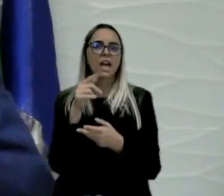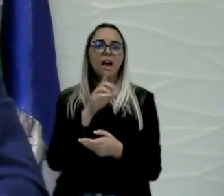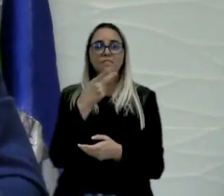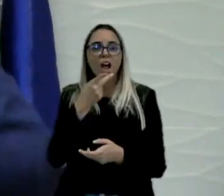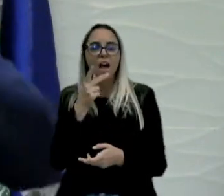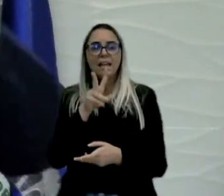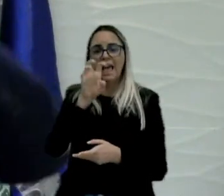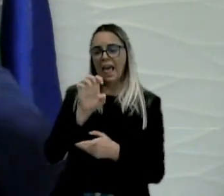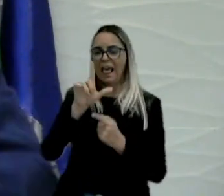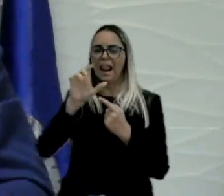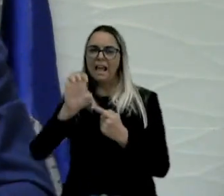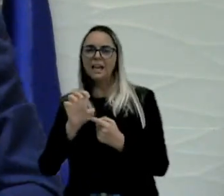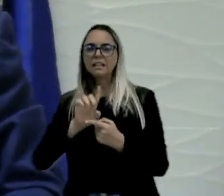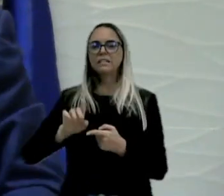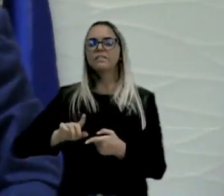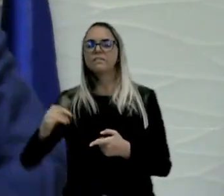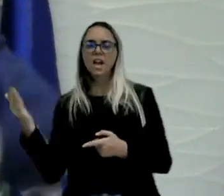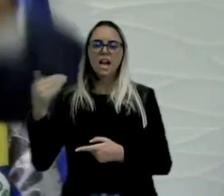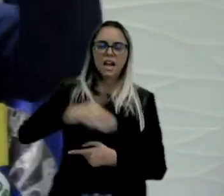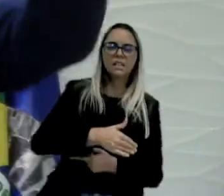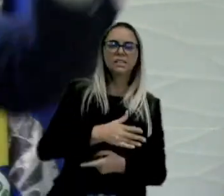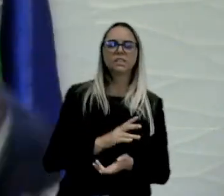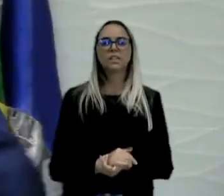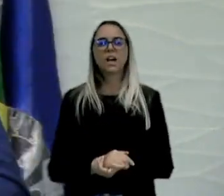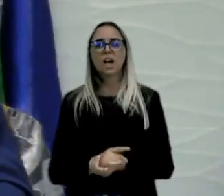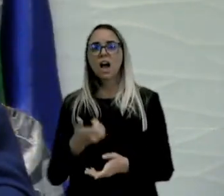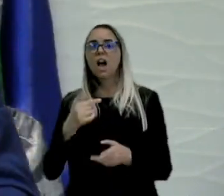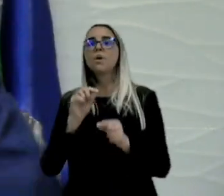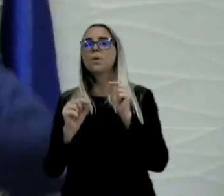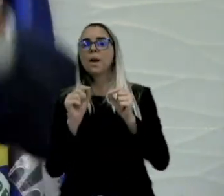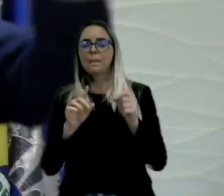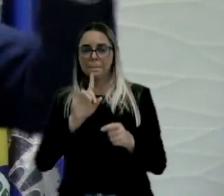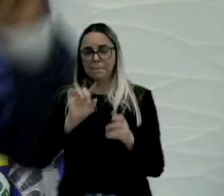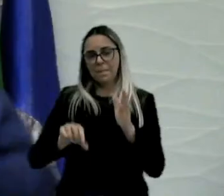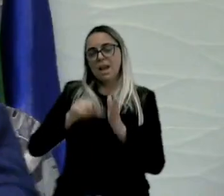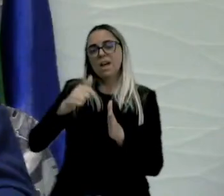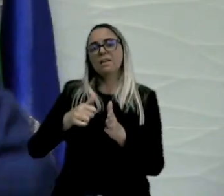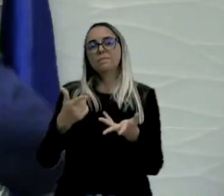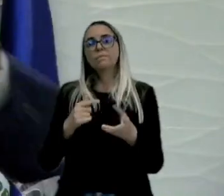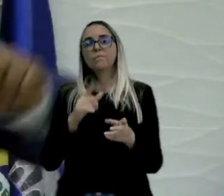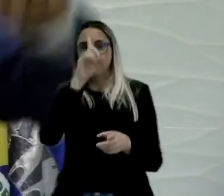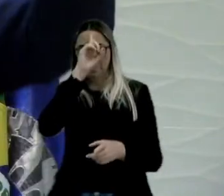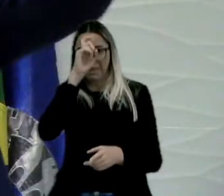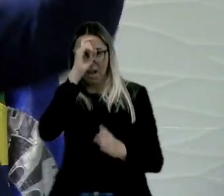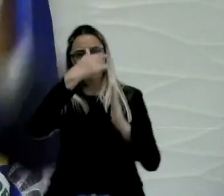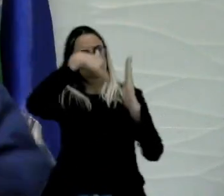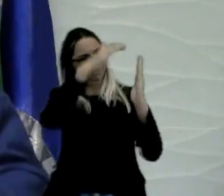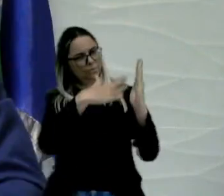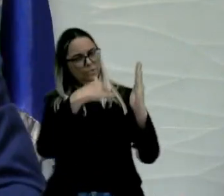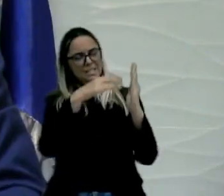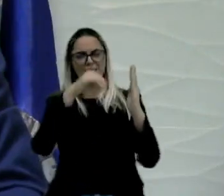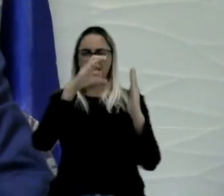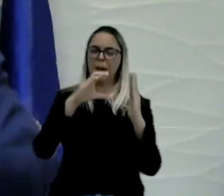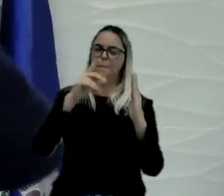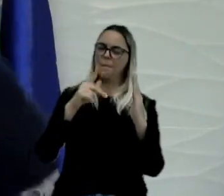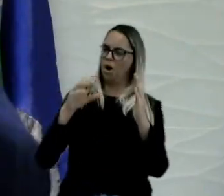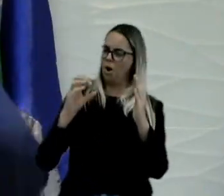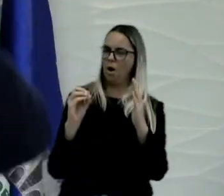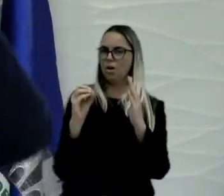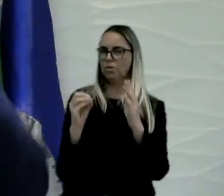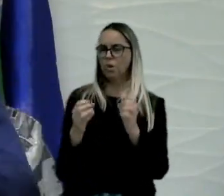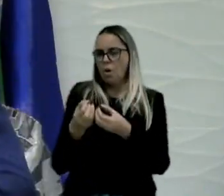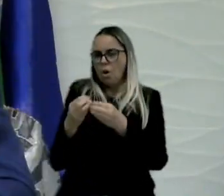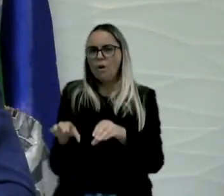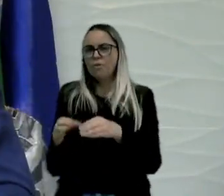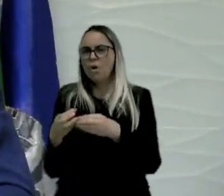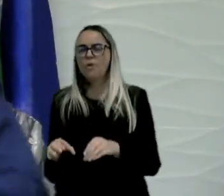ganhasse a primeira obra dele era pintar o hospital com CPO ia ser um depósito de ovo porque ele só